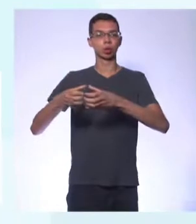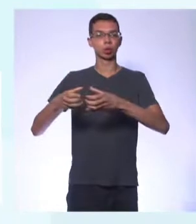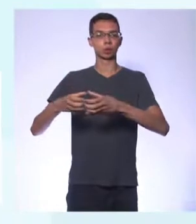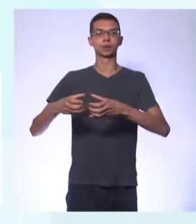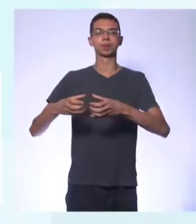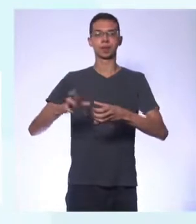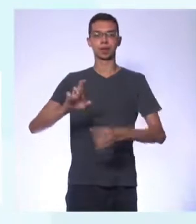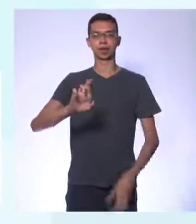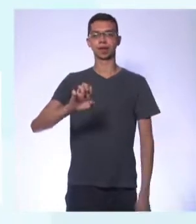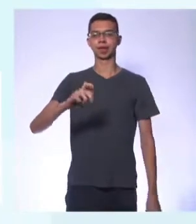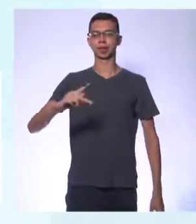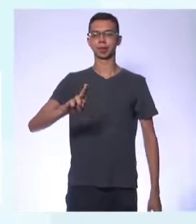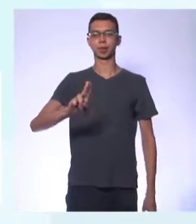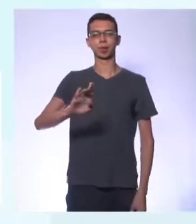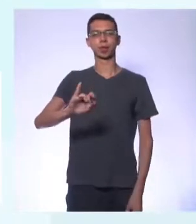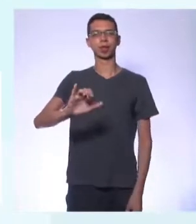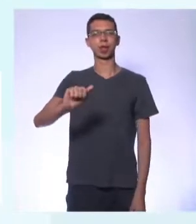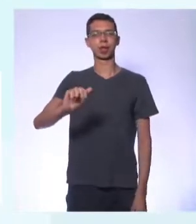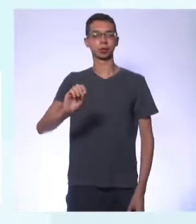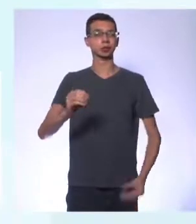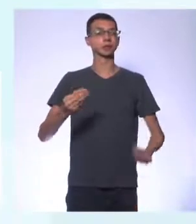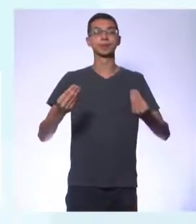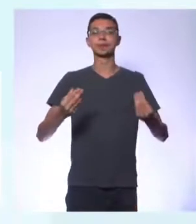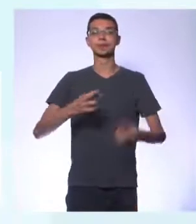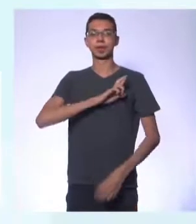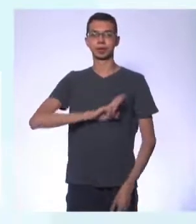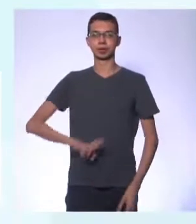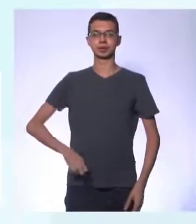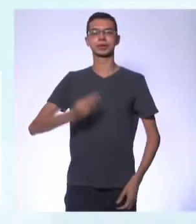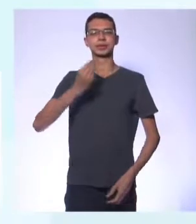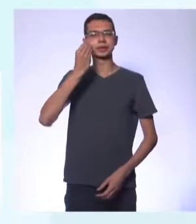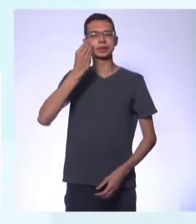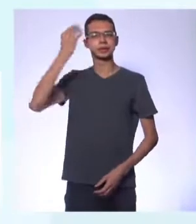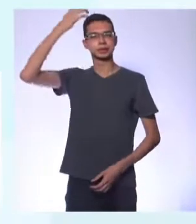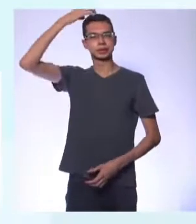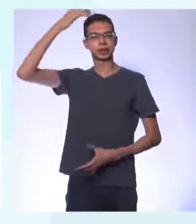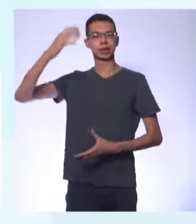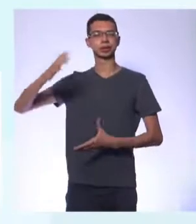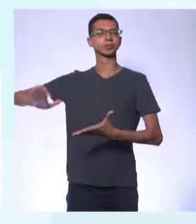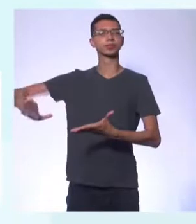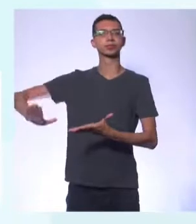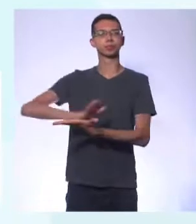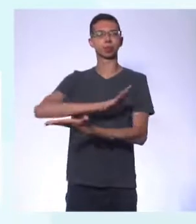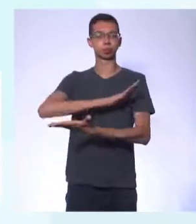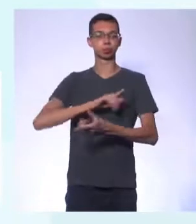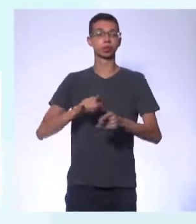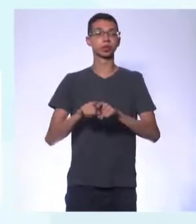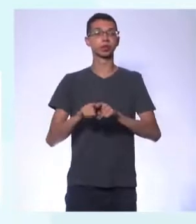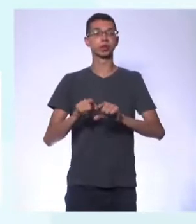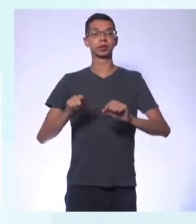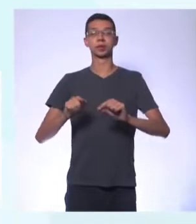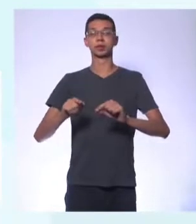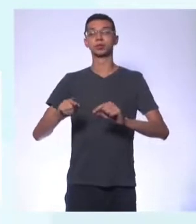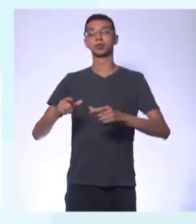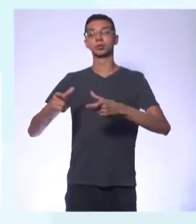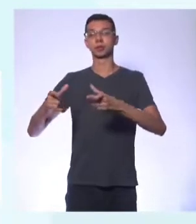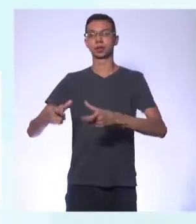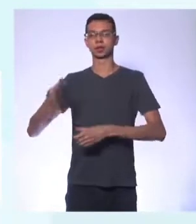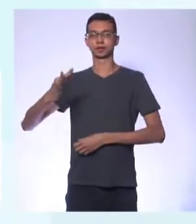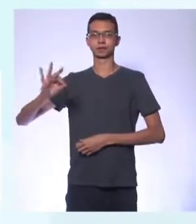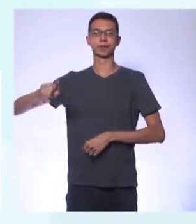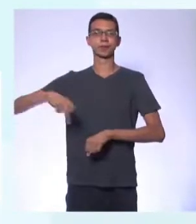de Janeiro, com o ideário da derrubada da monarquia e o estabelecimento da República Federativa no país. Para vocês verem